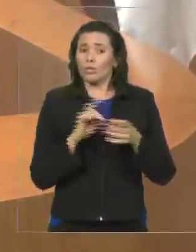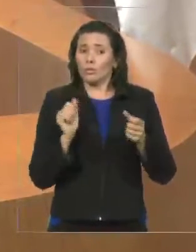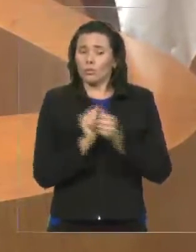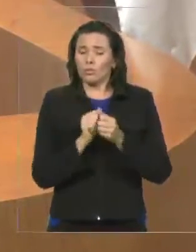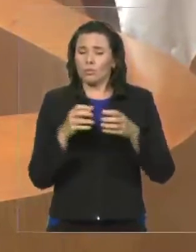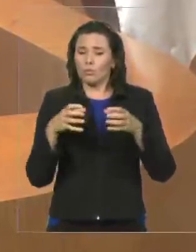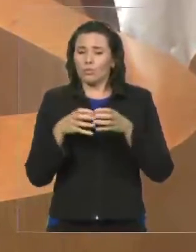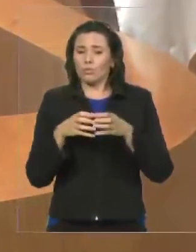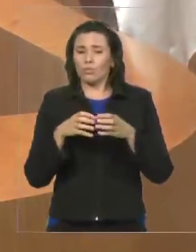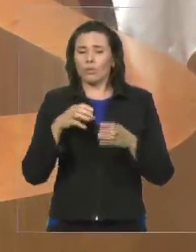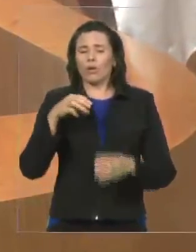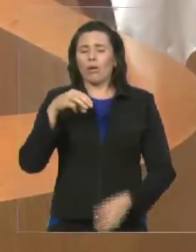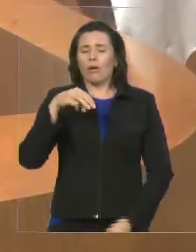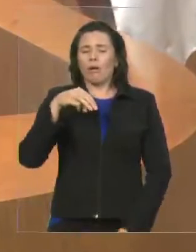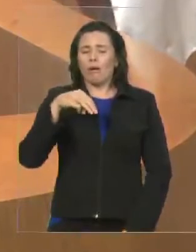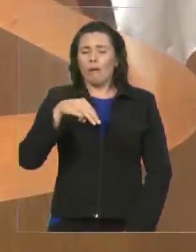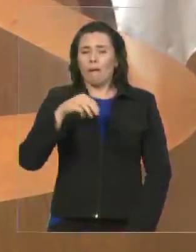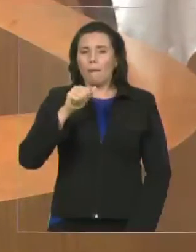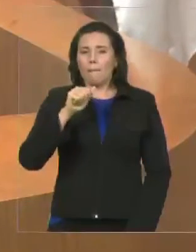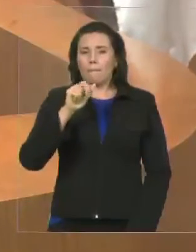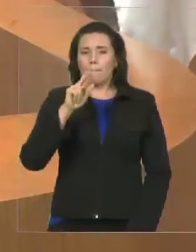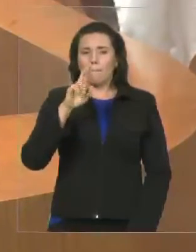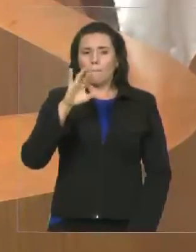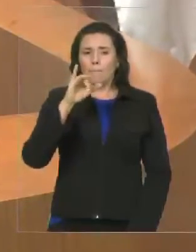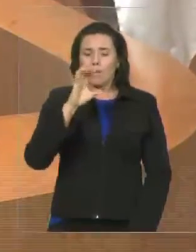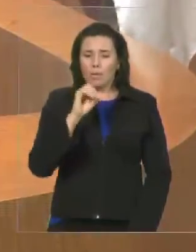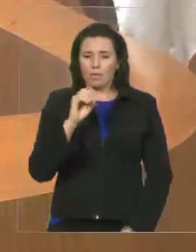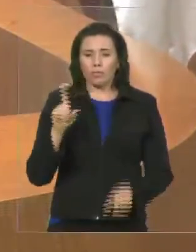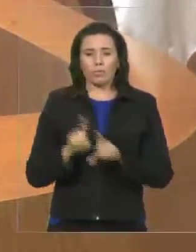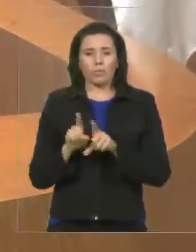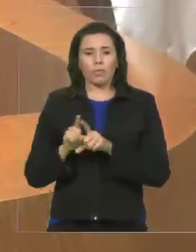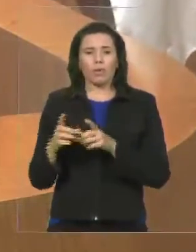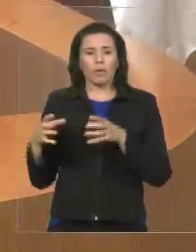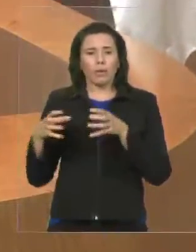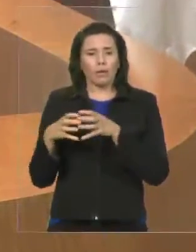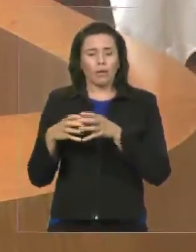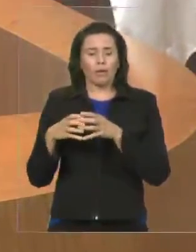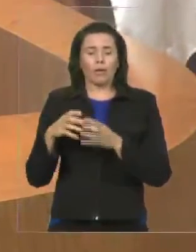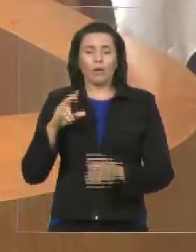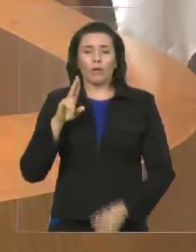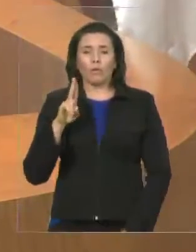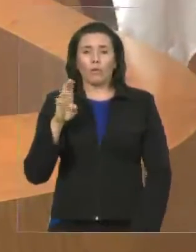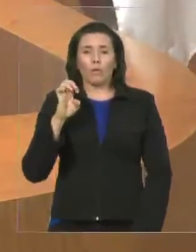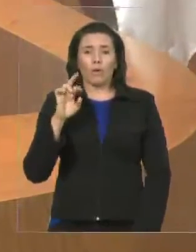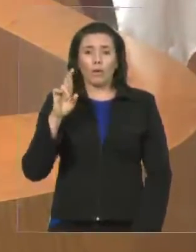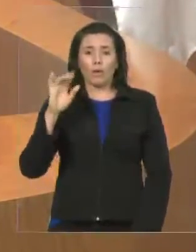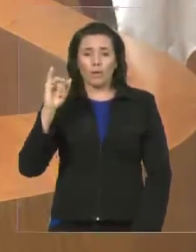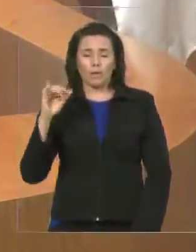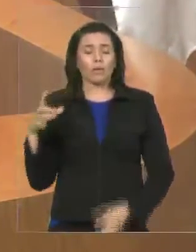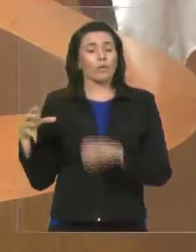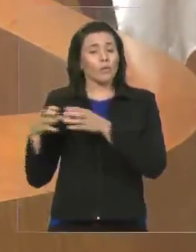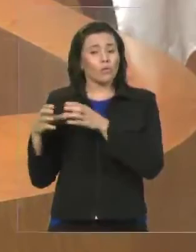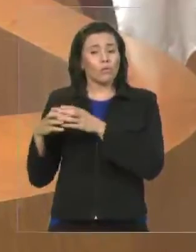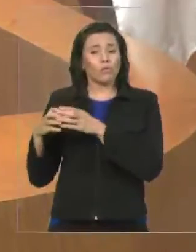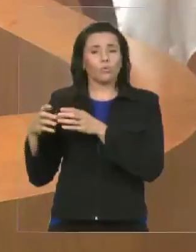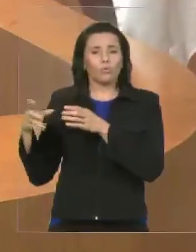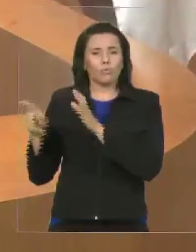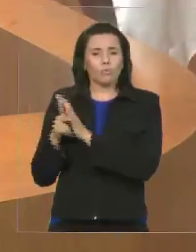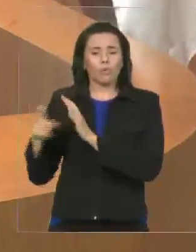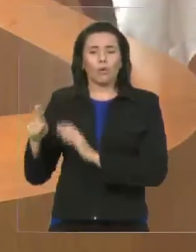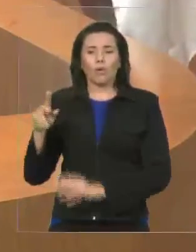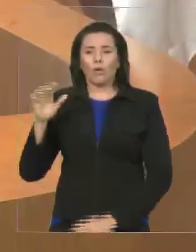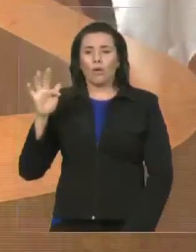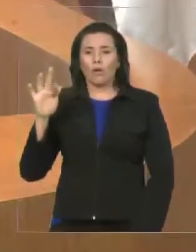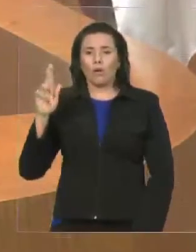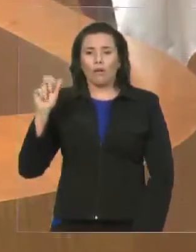Márcio Jardim, candidato a presidente Ueri, também candidato a presidente, a chapa do Francimar, a chapa do